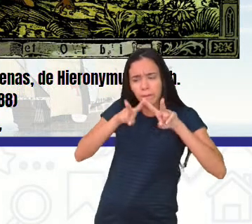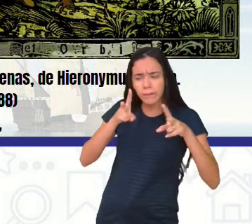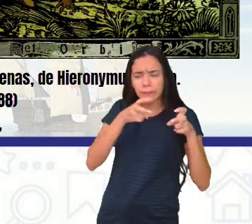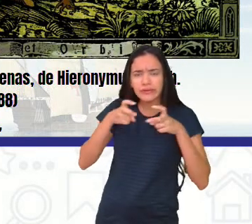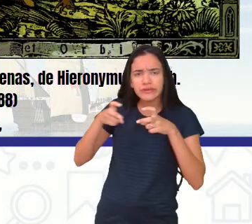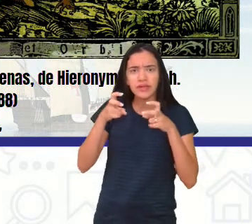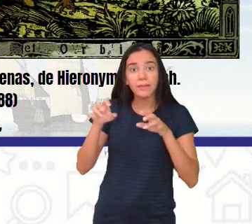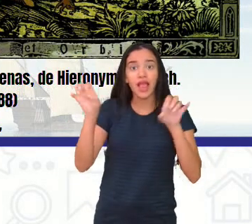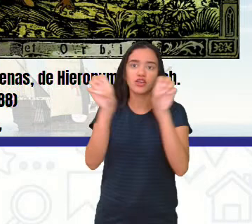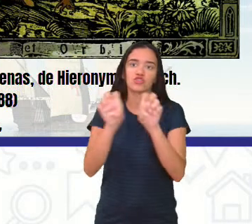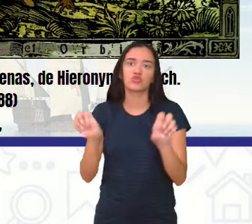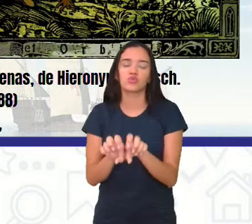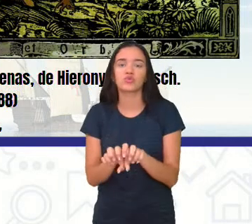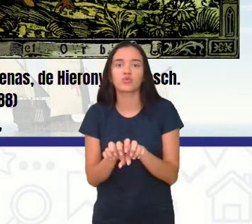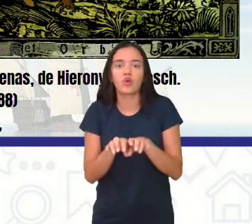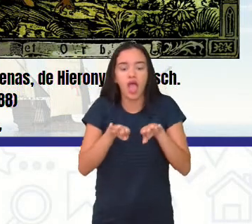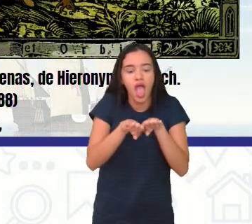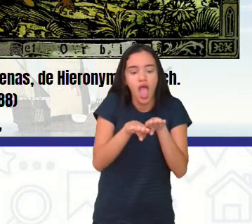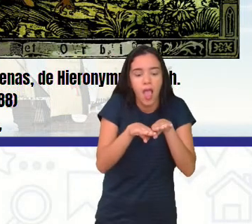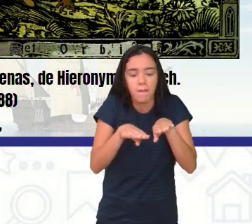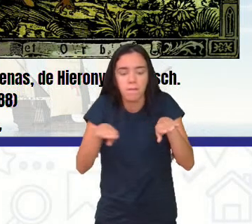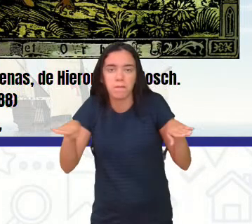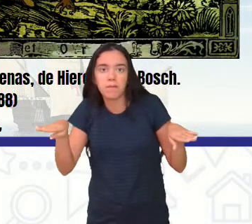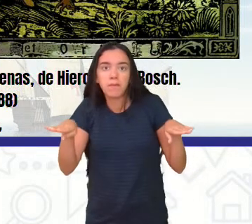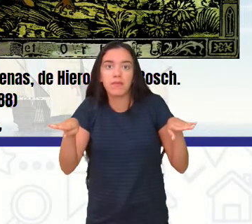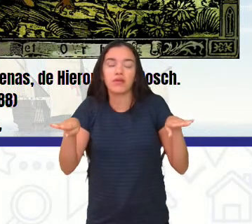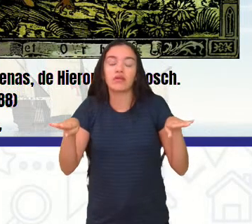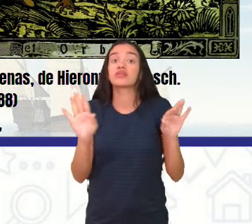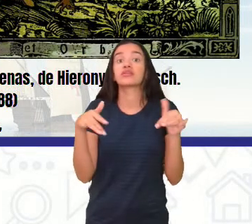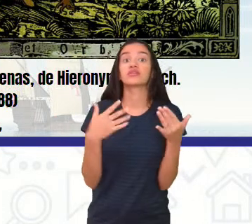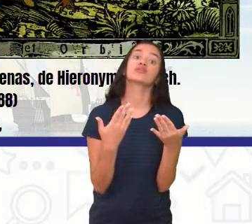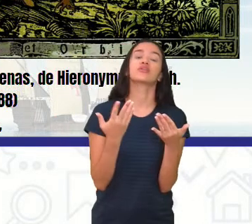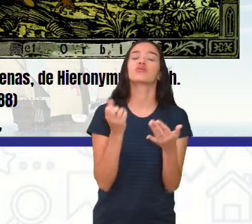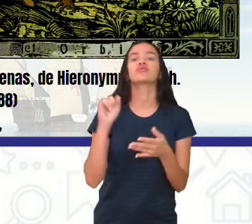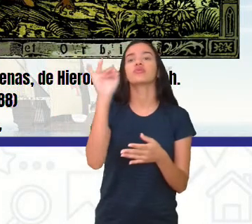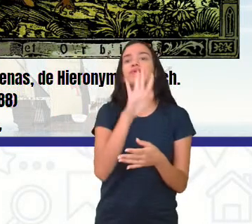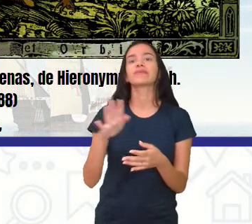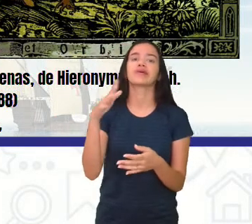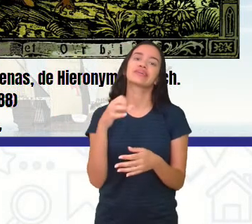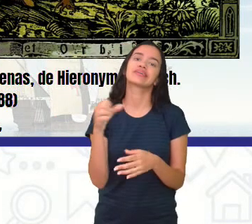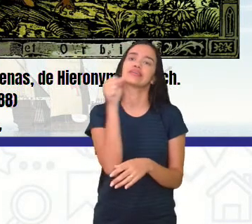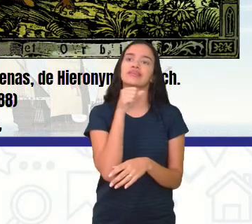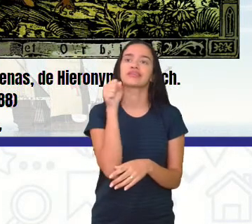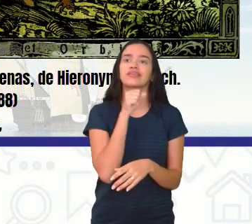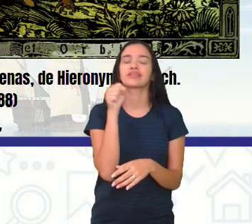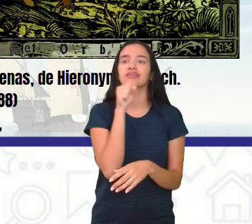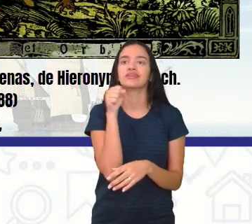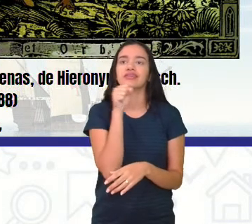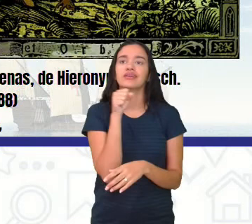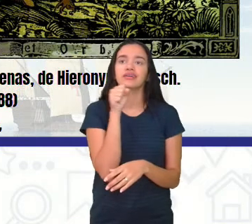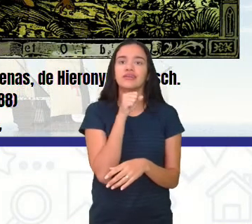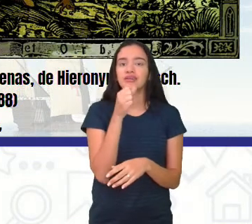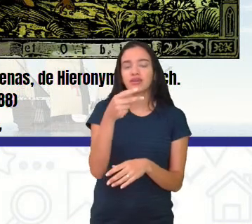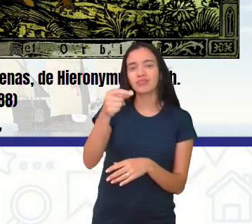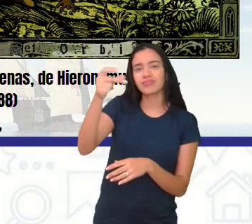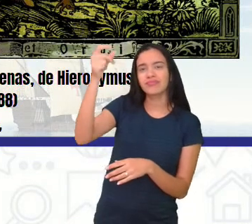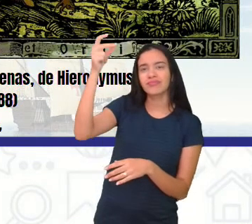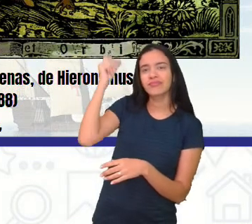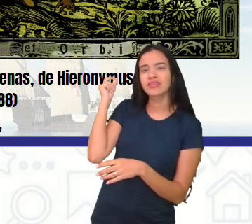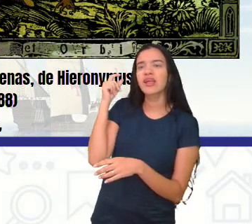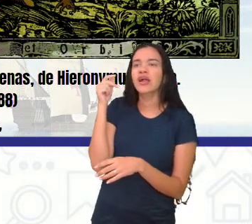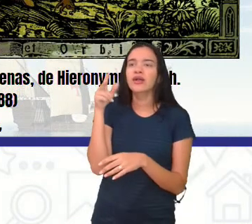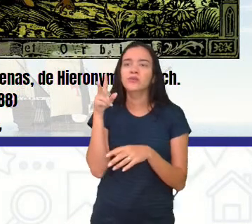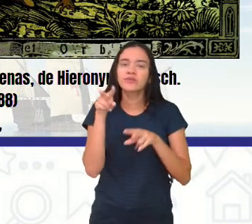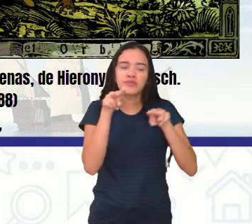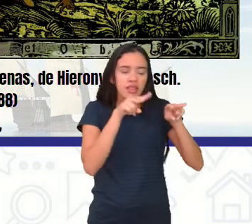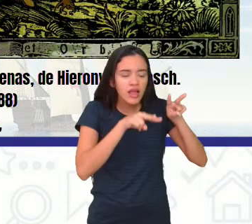ela é plana, certo? Então, são imagens antigas que retratam a